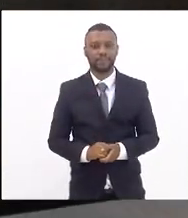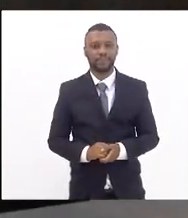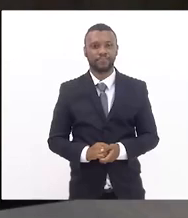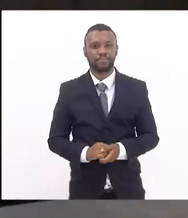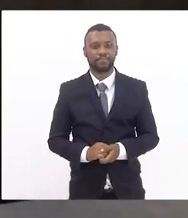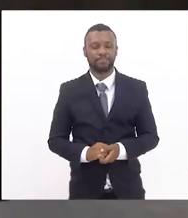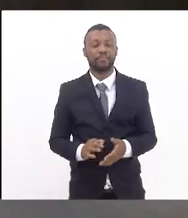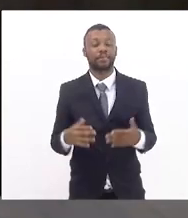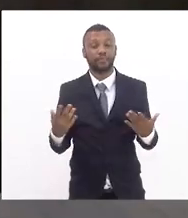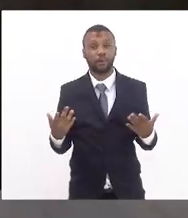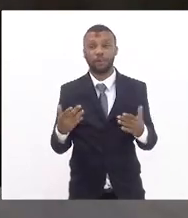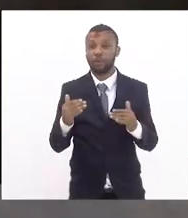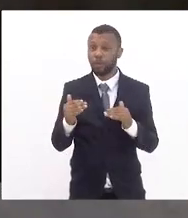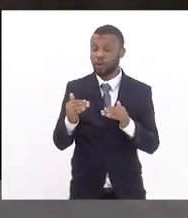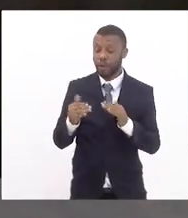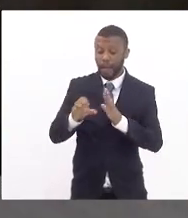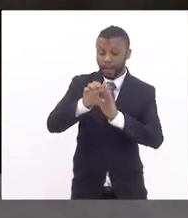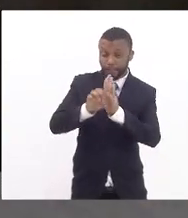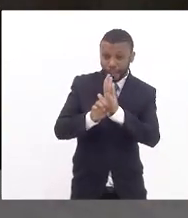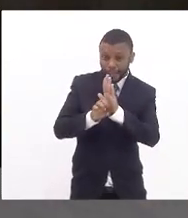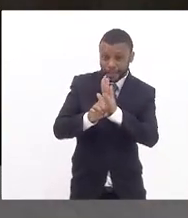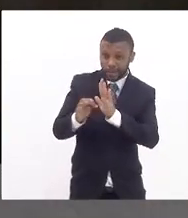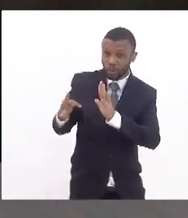Senhor presidente, contrário a todas as emendas.